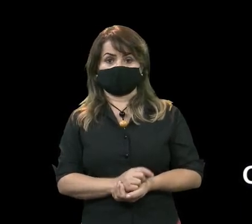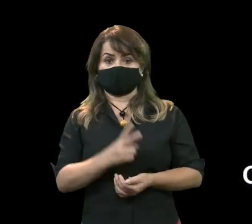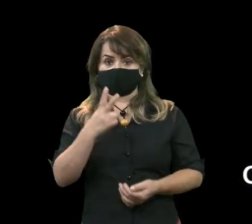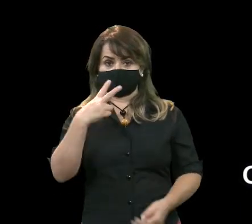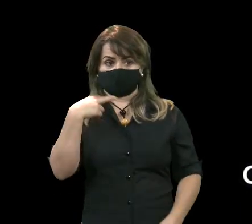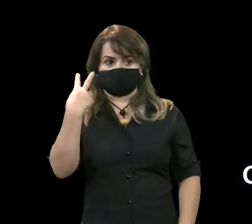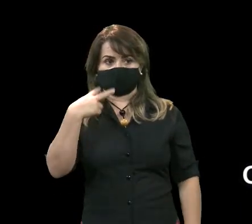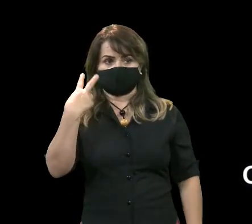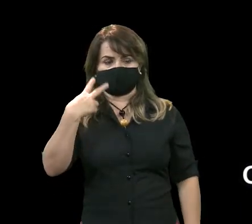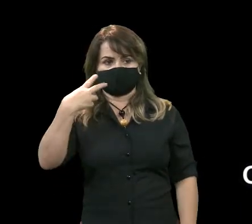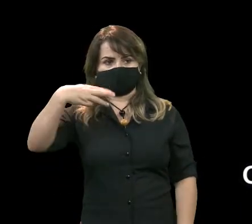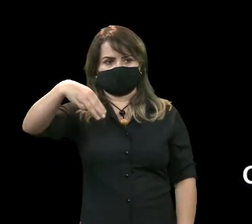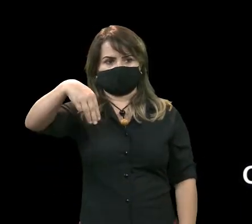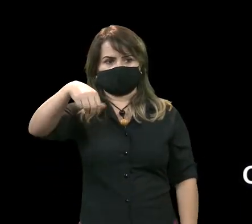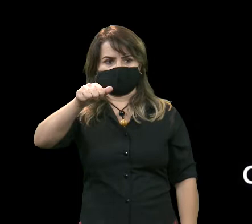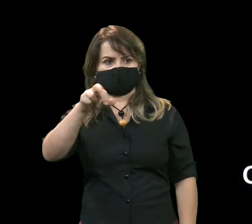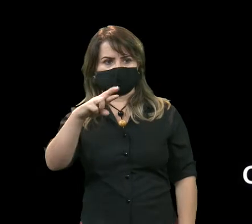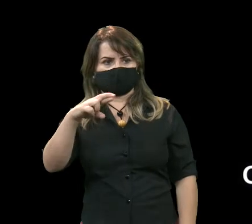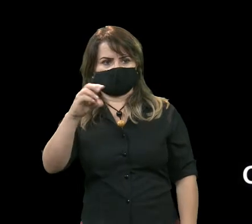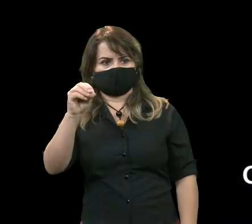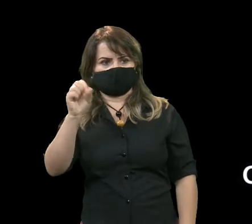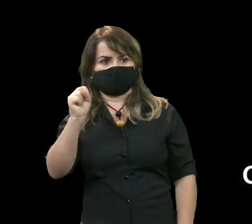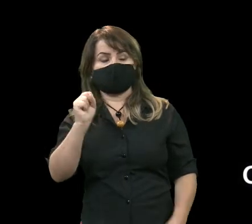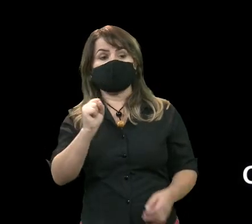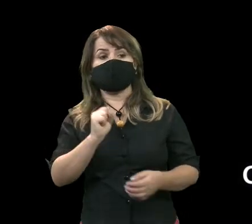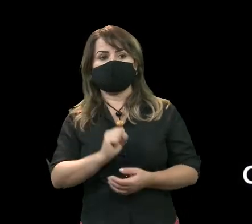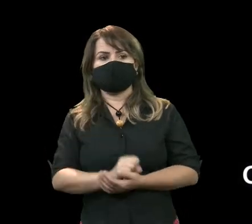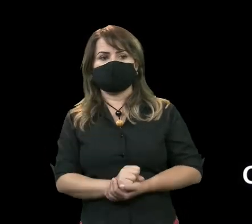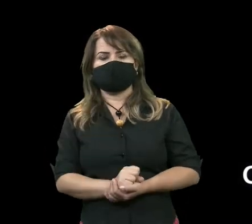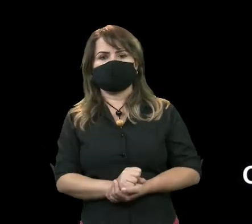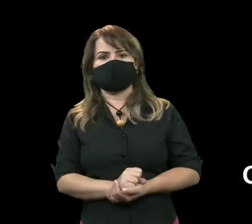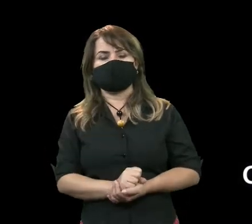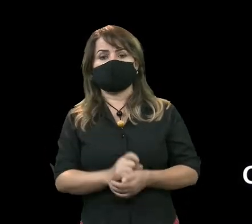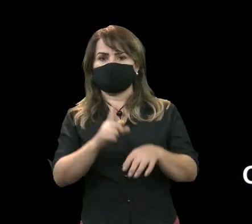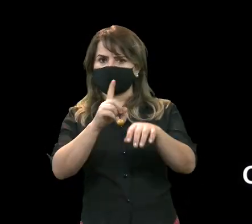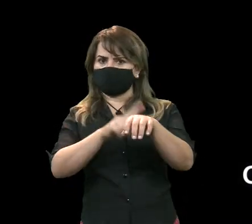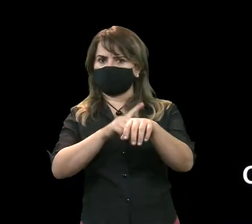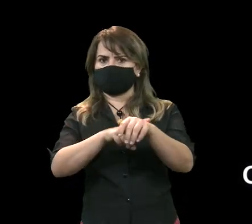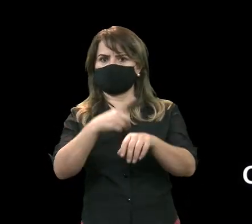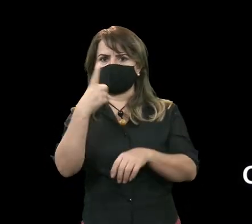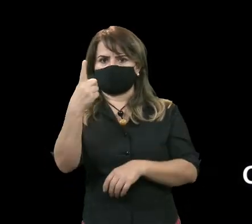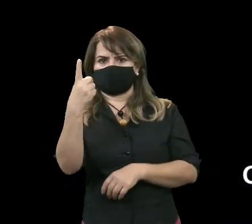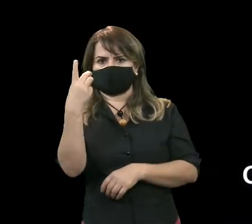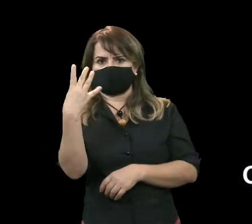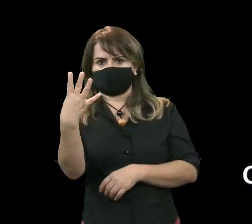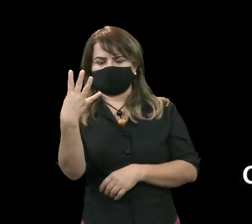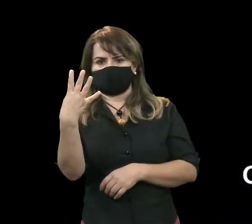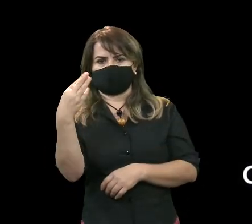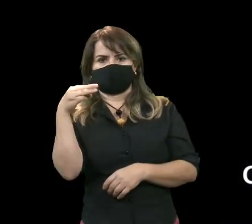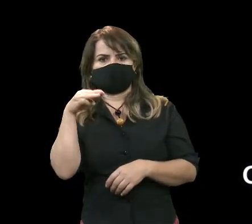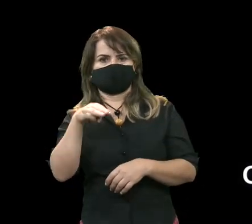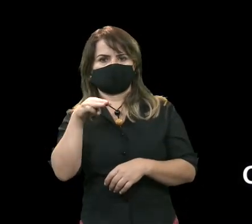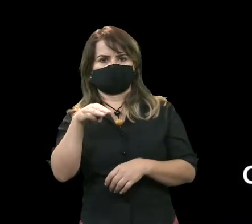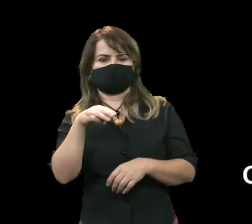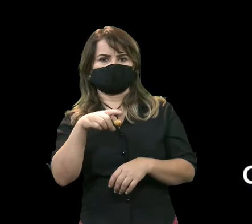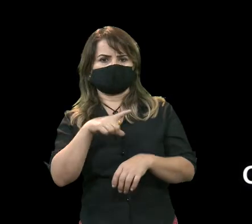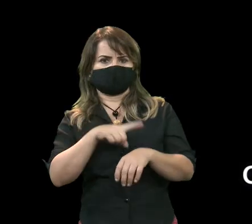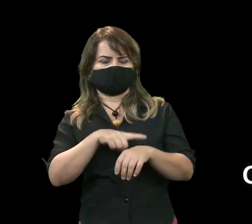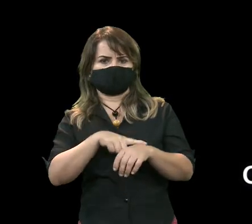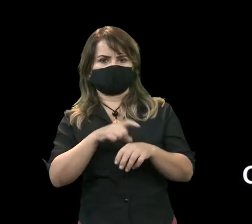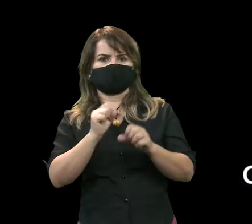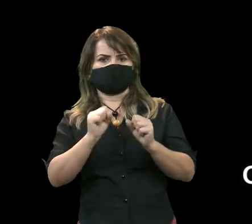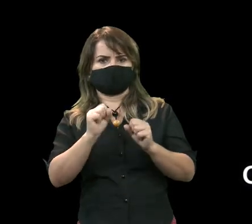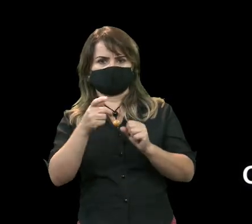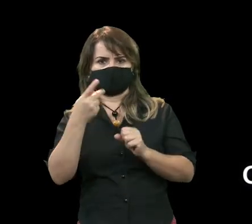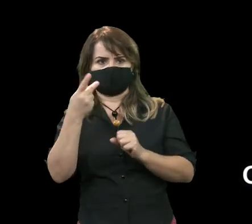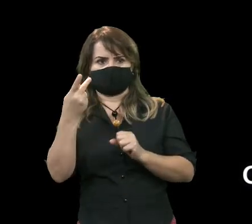Vereador Marcos Custódio dispõe de 14 minutos na reserva de tempo.